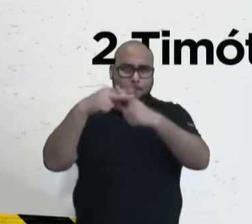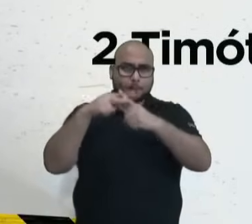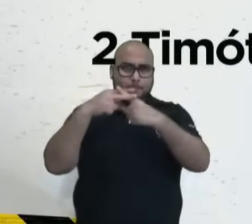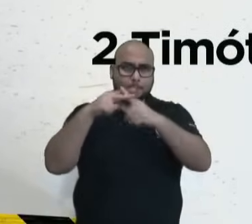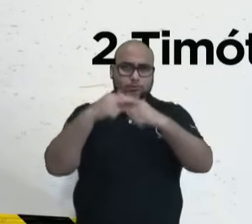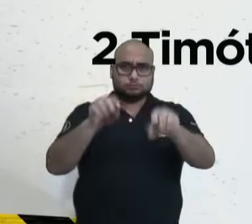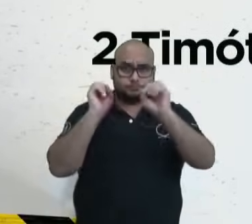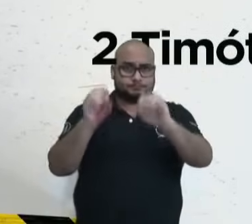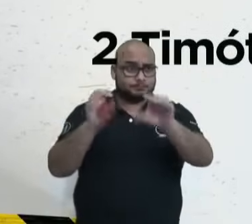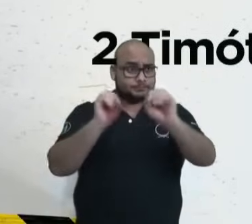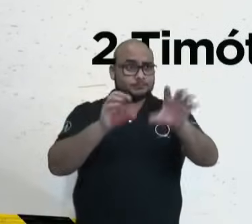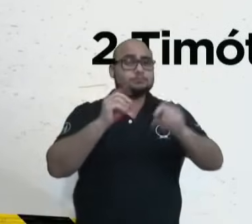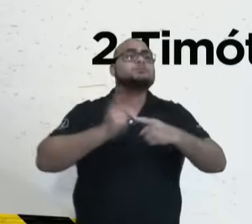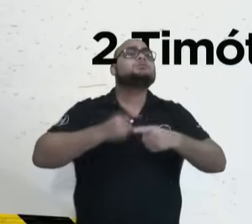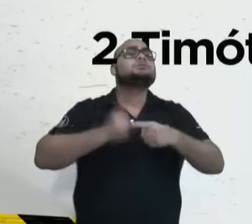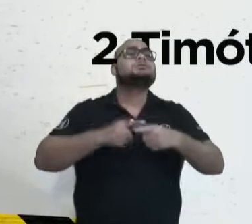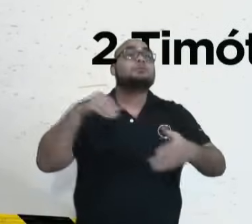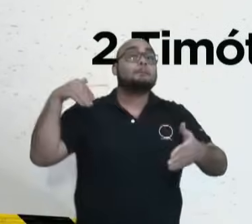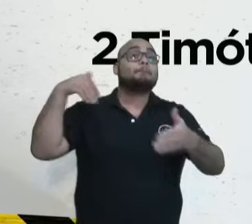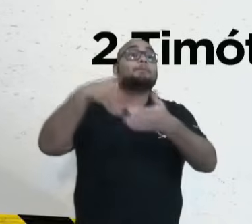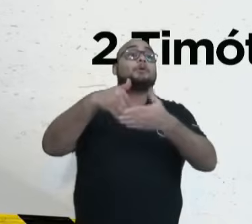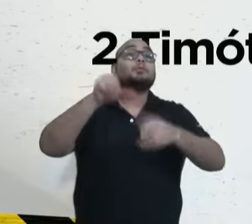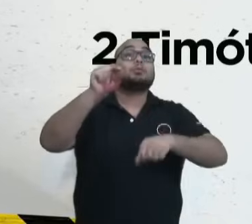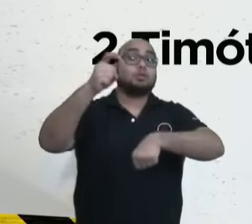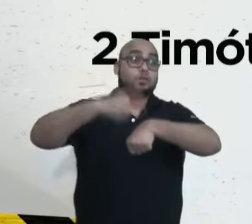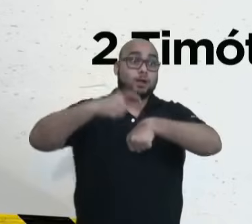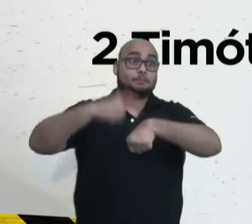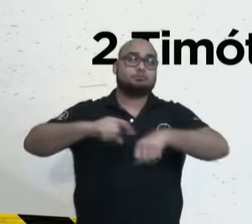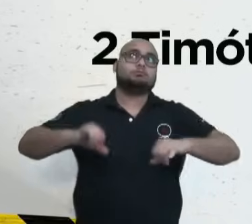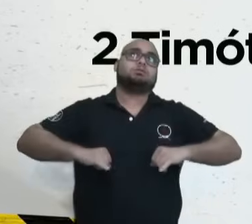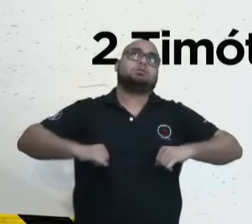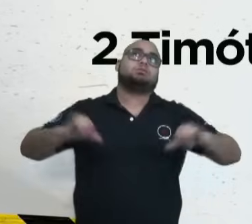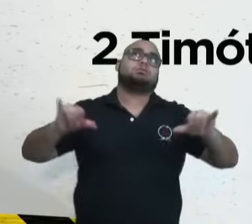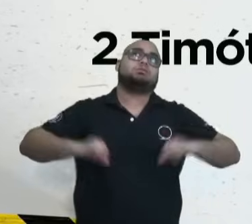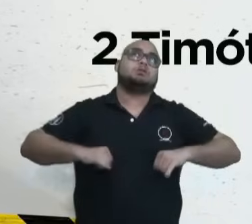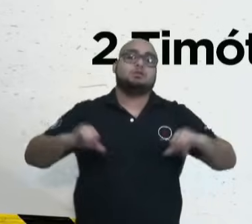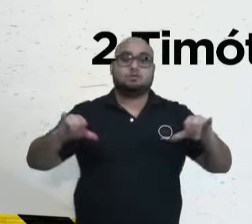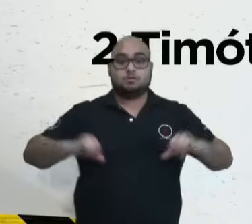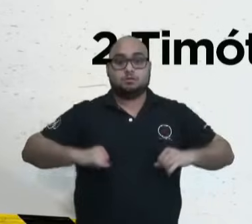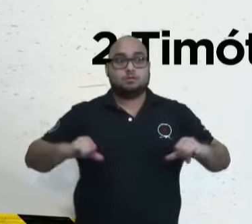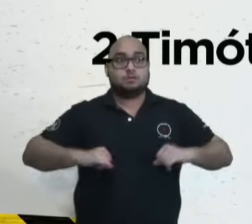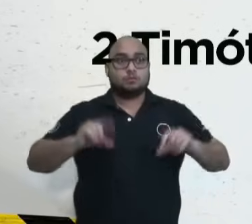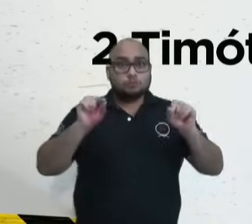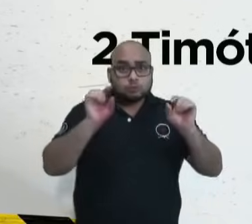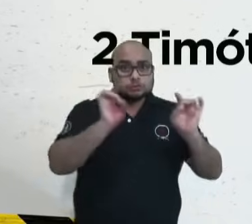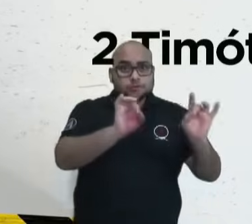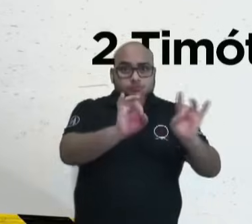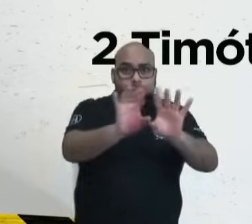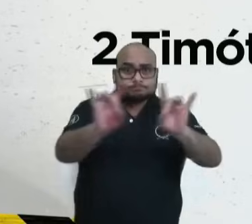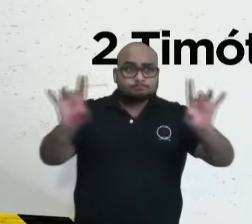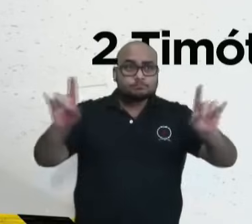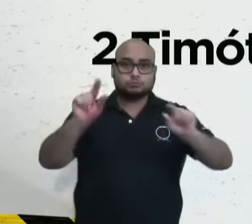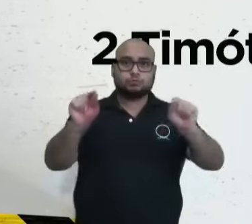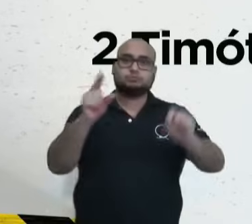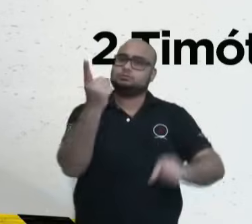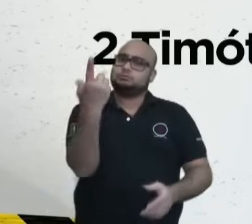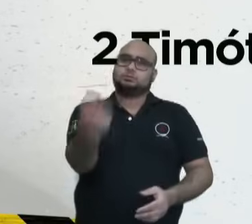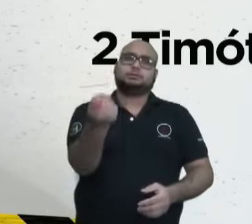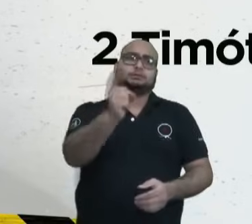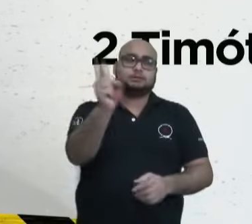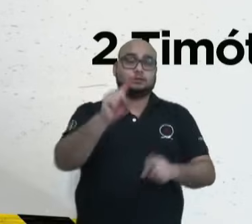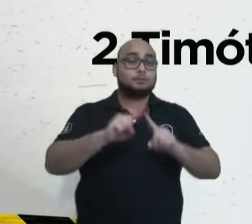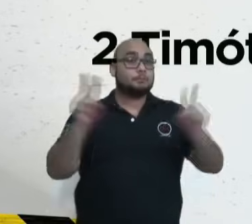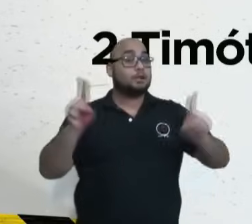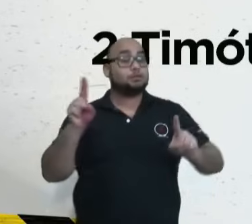tempo em que não sofrerão a Sã Doutrina mas tendo comichão nos ouvidos amontoarão